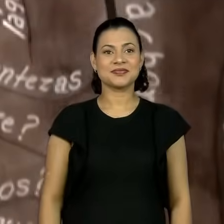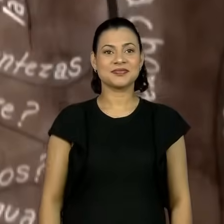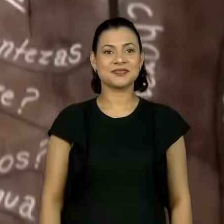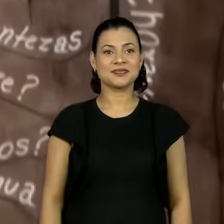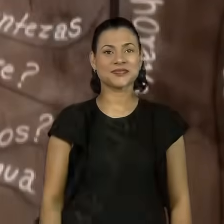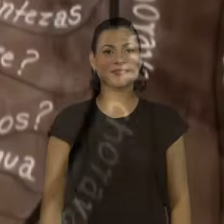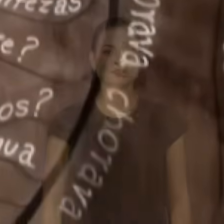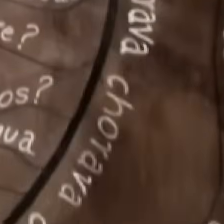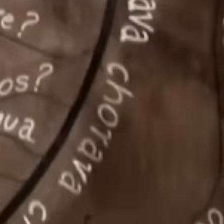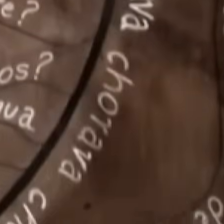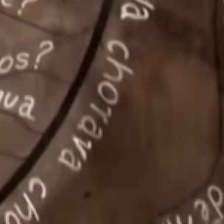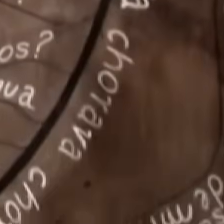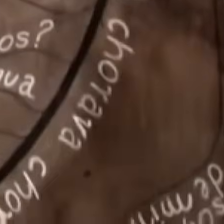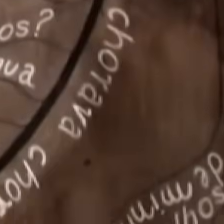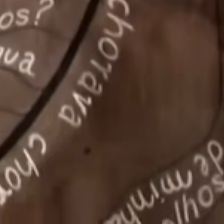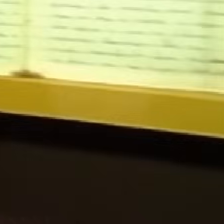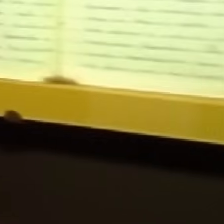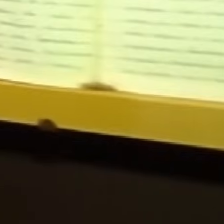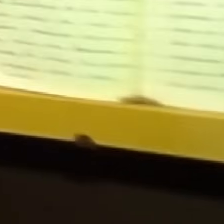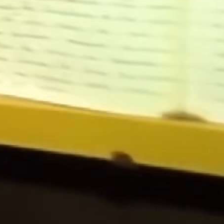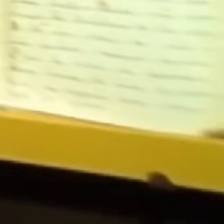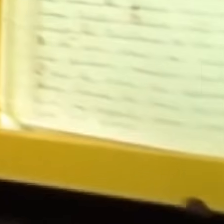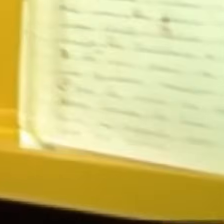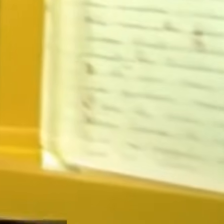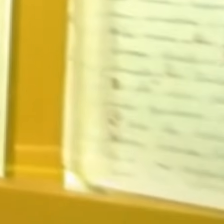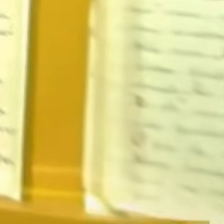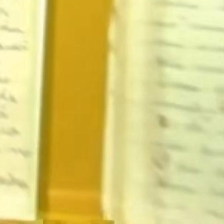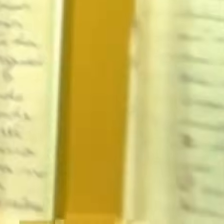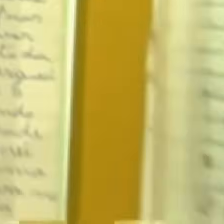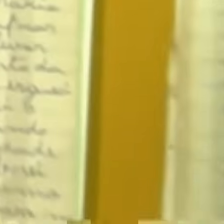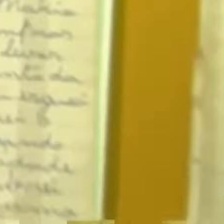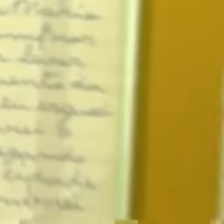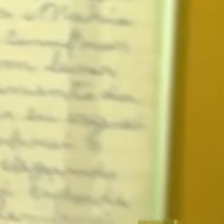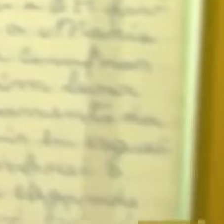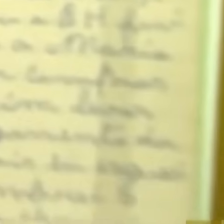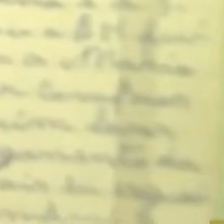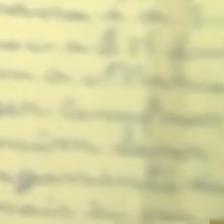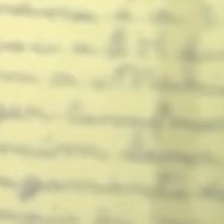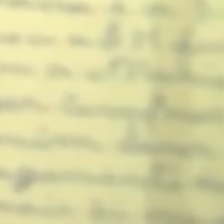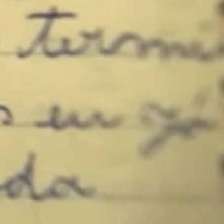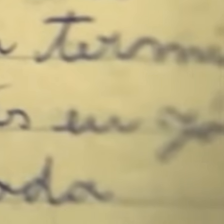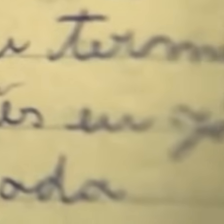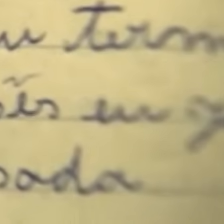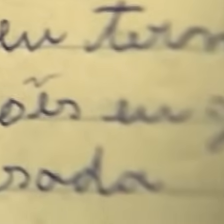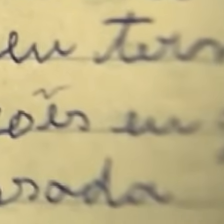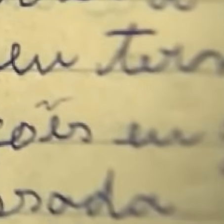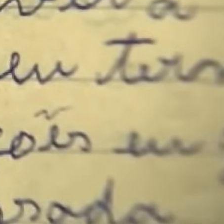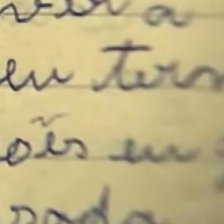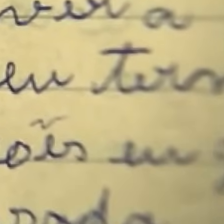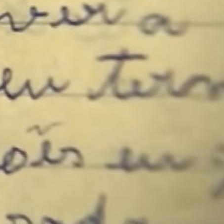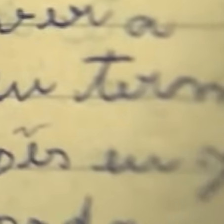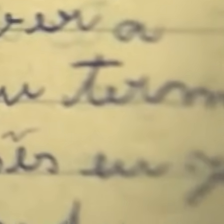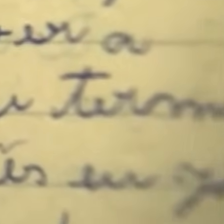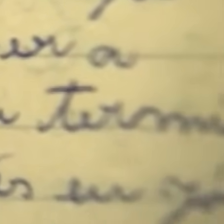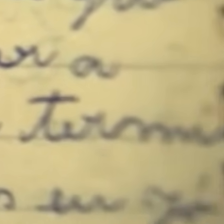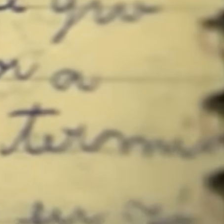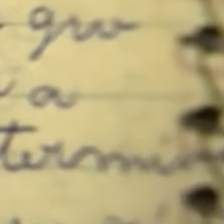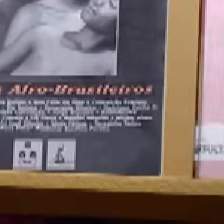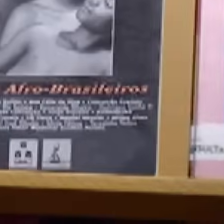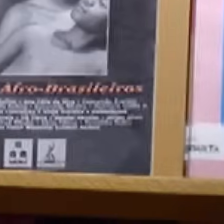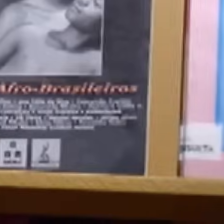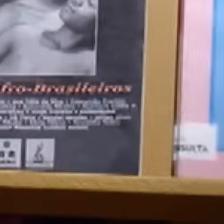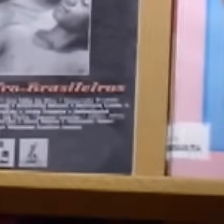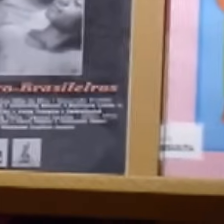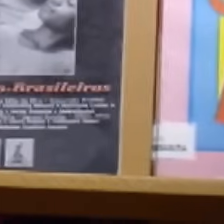You've been on my mind, oh sister. We're two of a